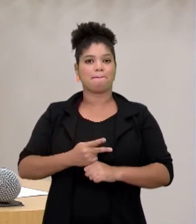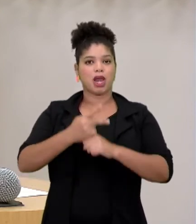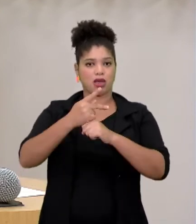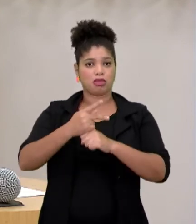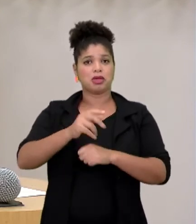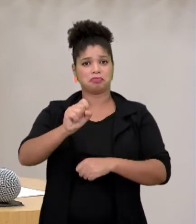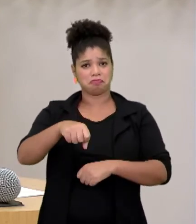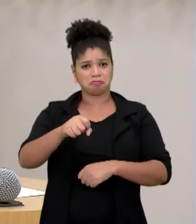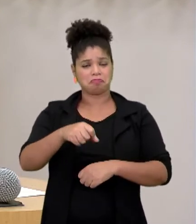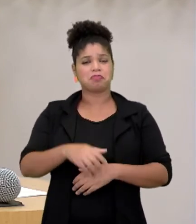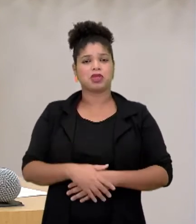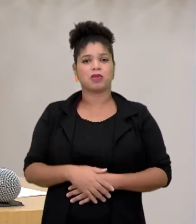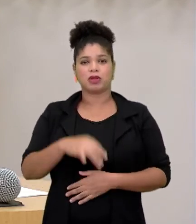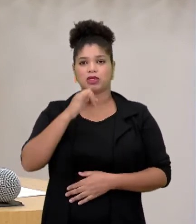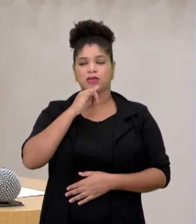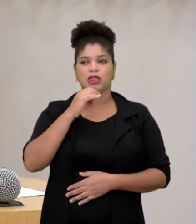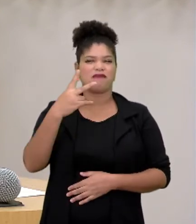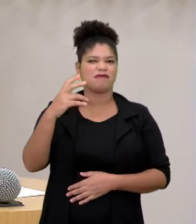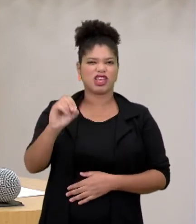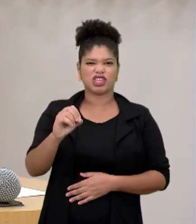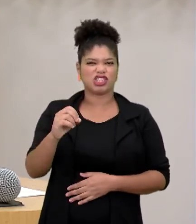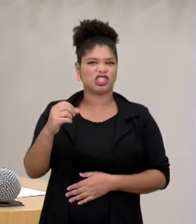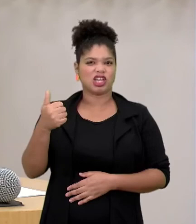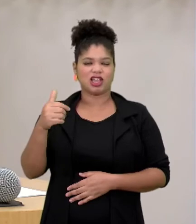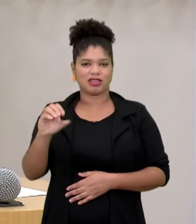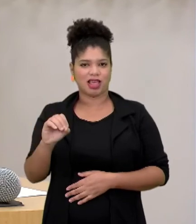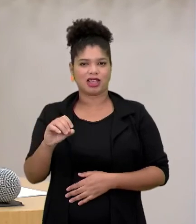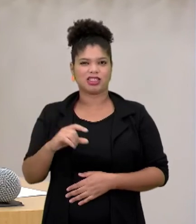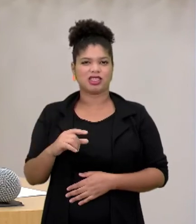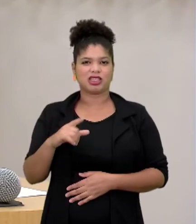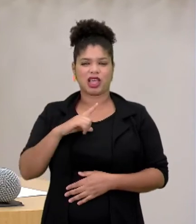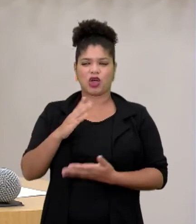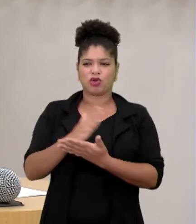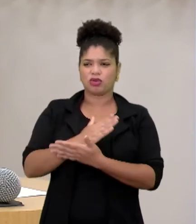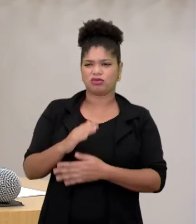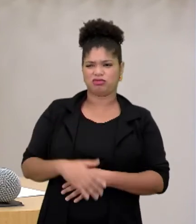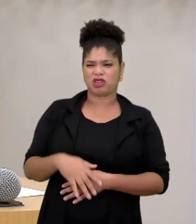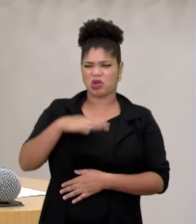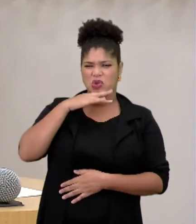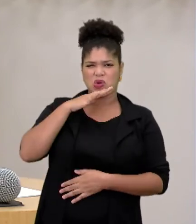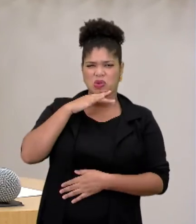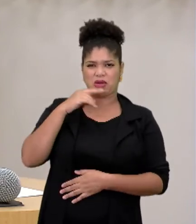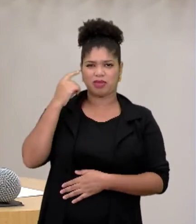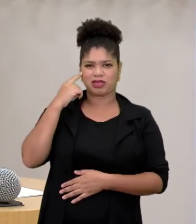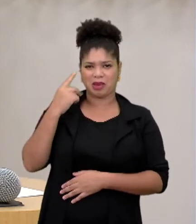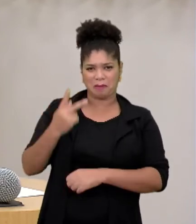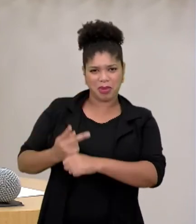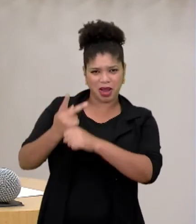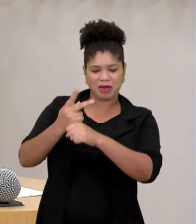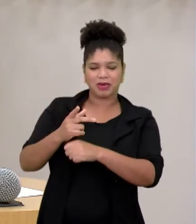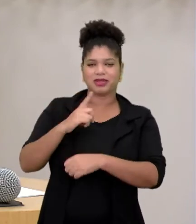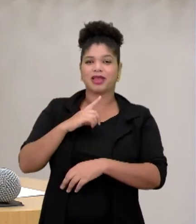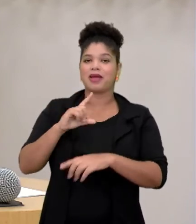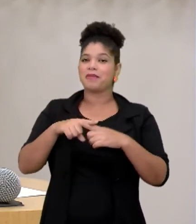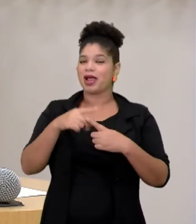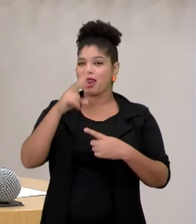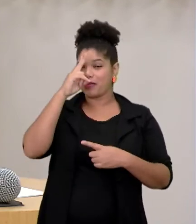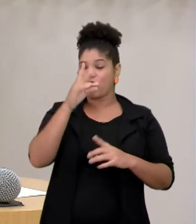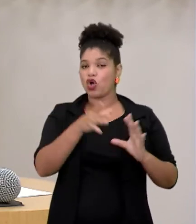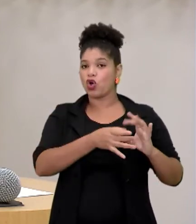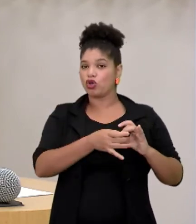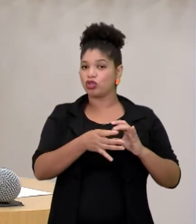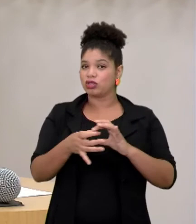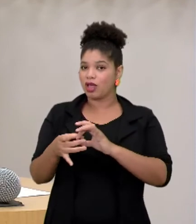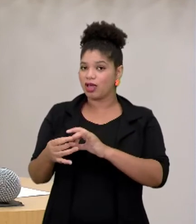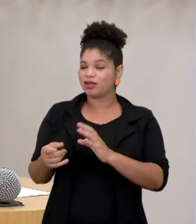aí dentro desse top 20, top 5, tem propagandas horríveis que fala: "Nossa, sério? Ganhou prêmio." Mas aí você vai lembrar que tem um contexto social da